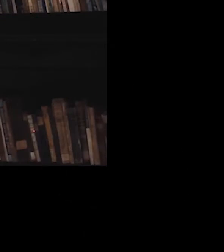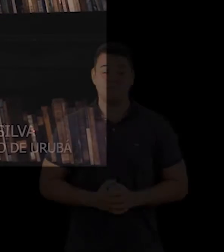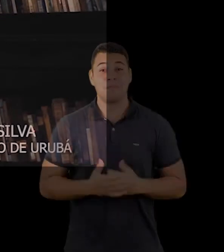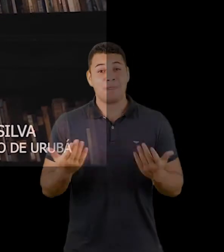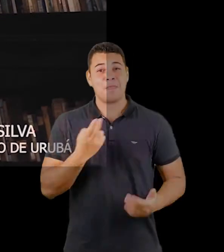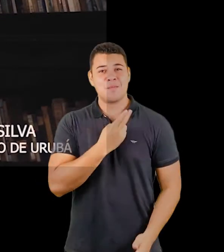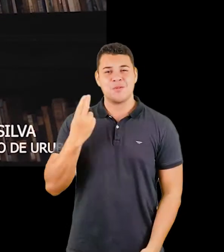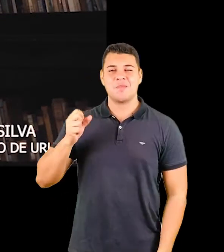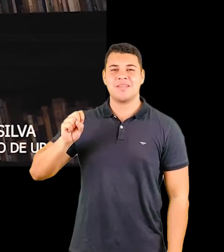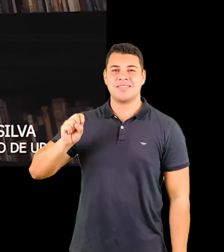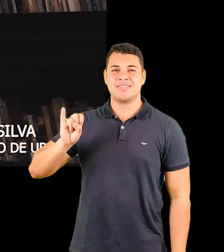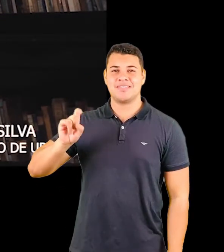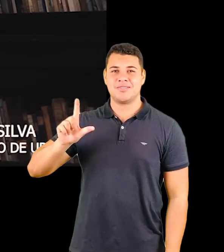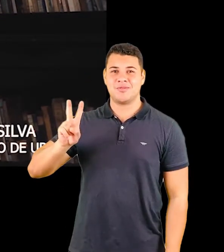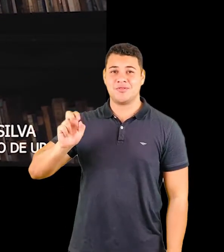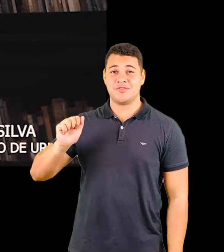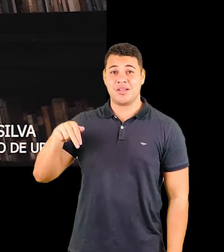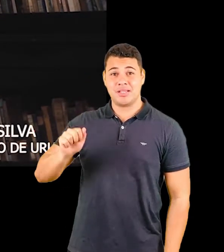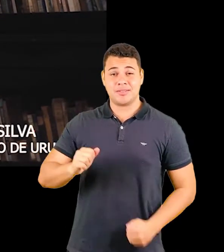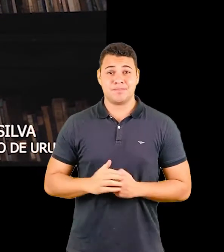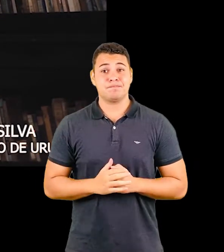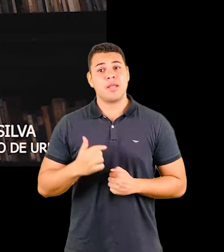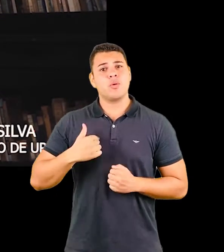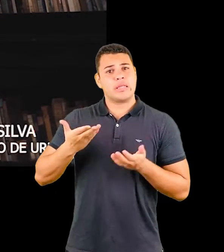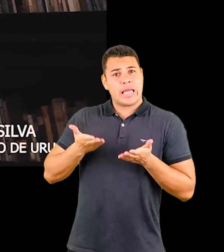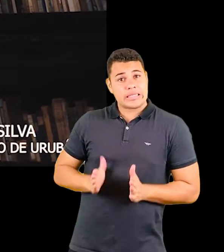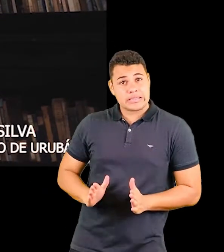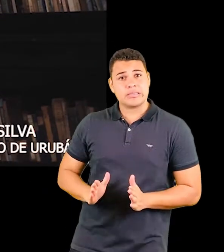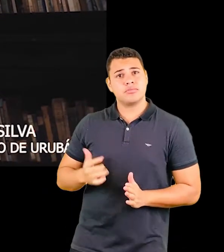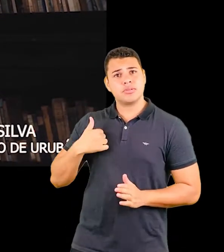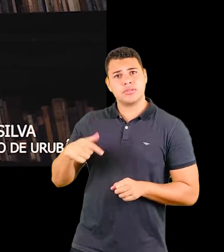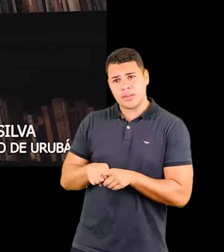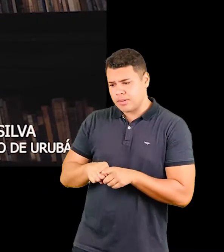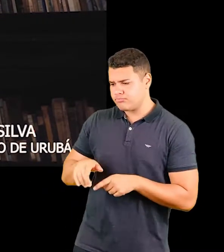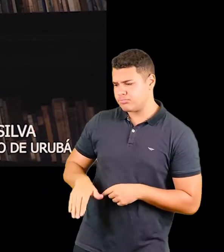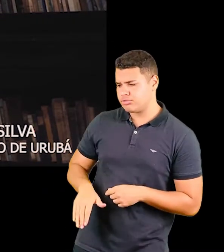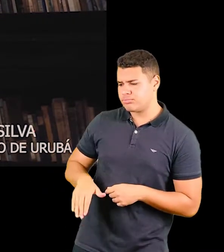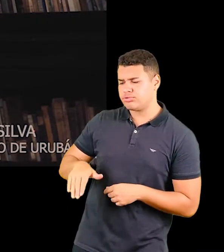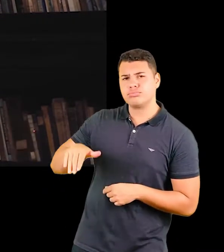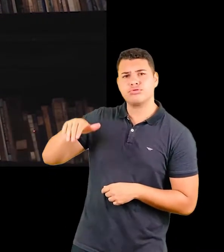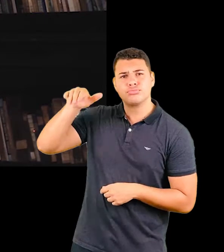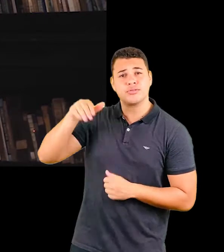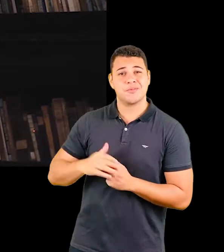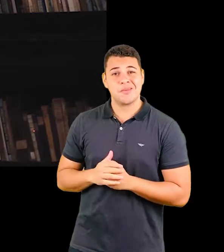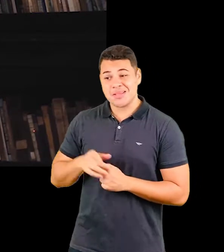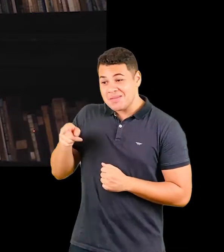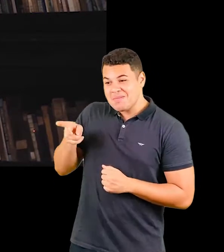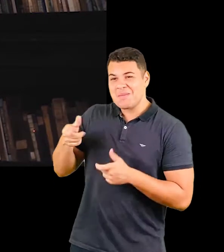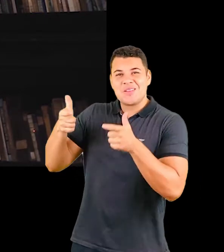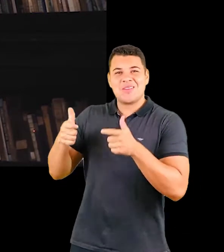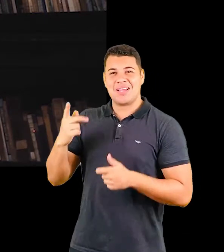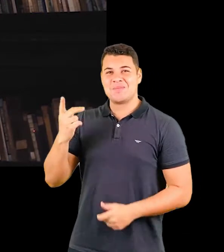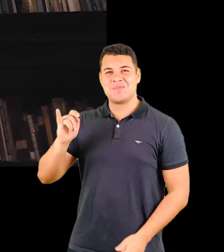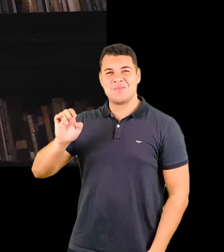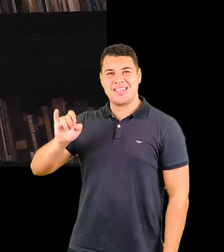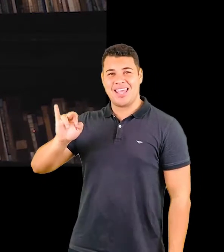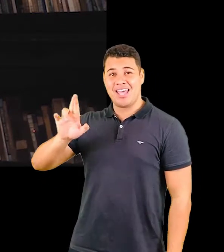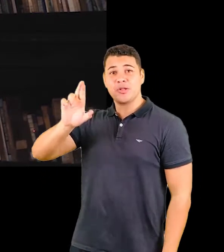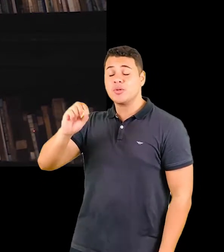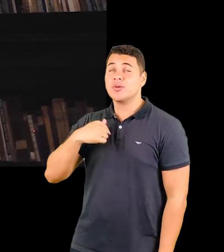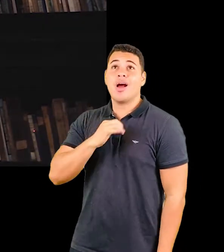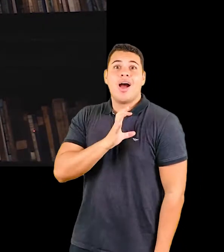Eu sou Silvana, nasci e me criei na comunidade Xando Pinheiro. Sou apaixonada por aquela